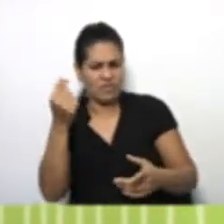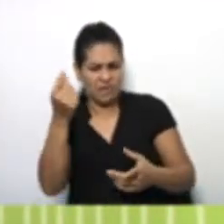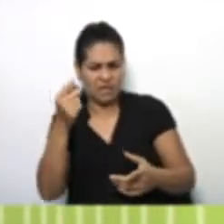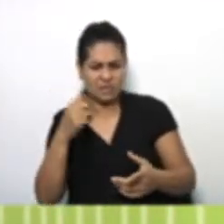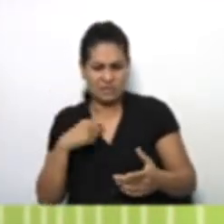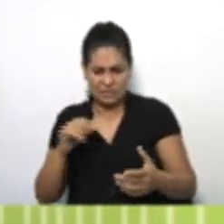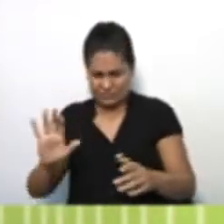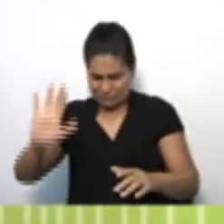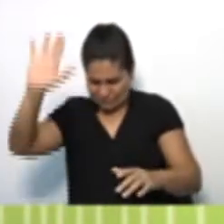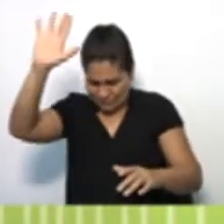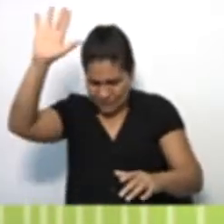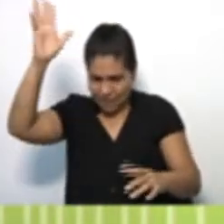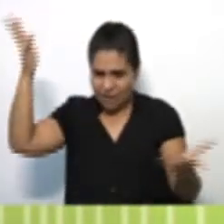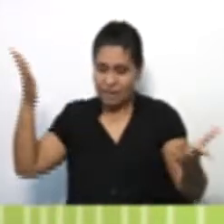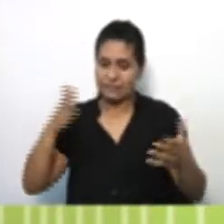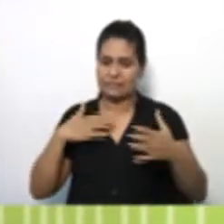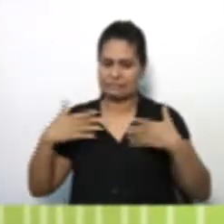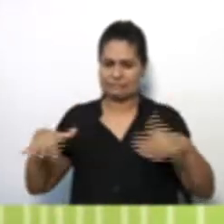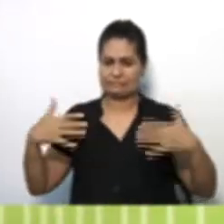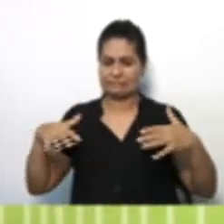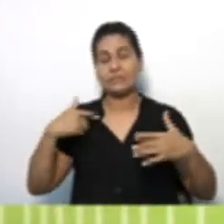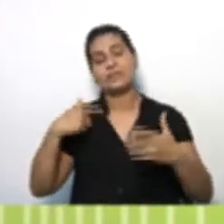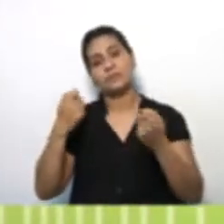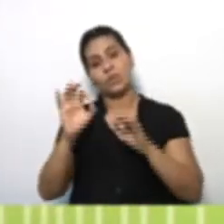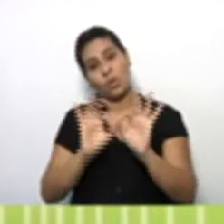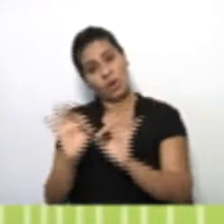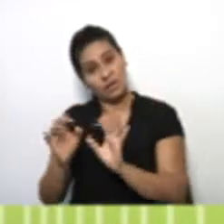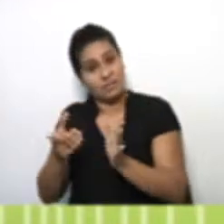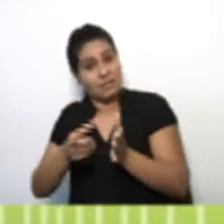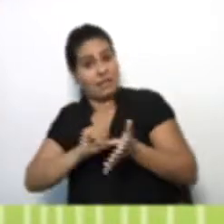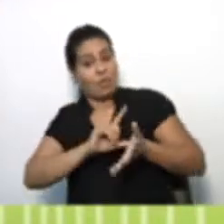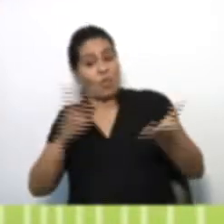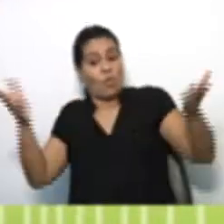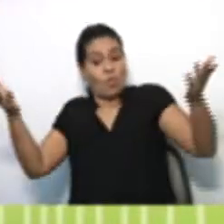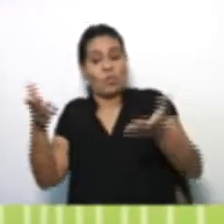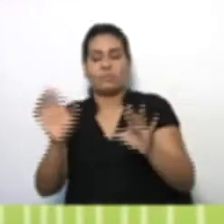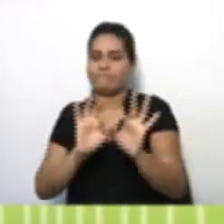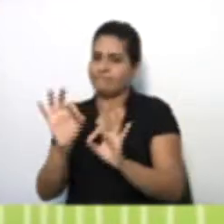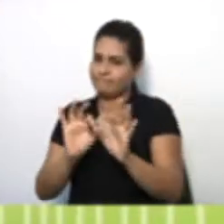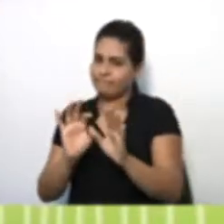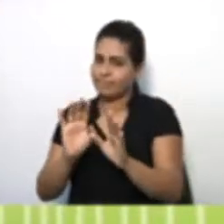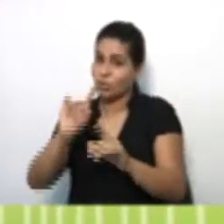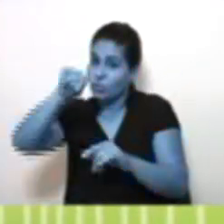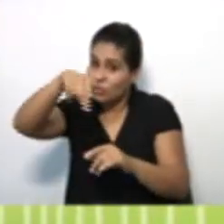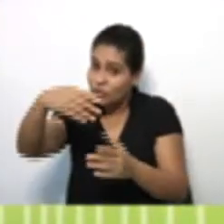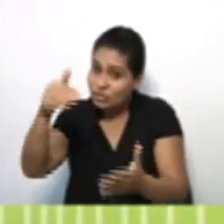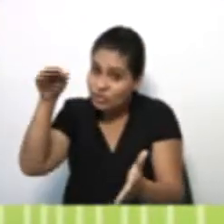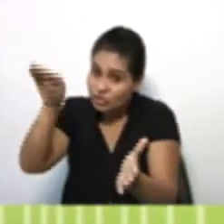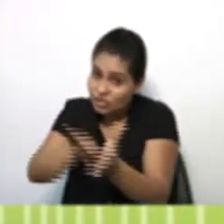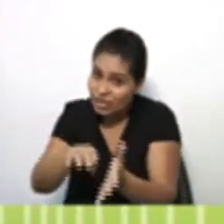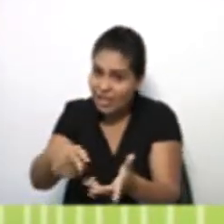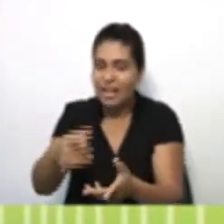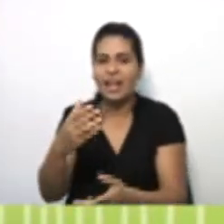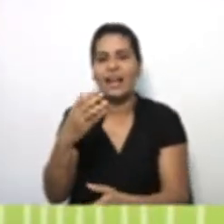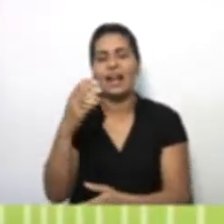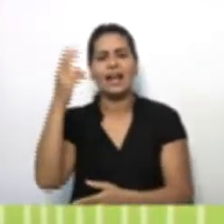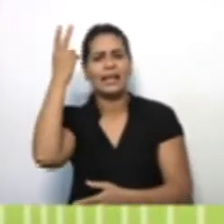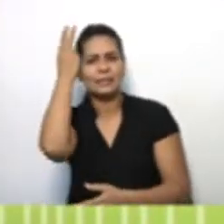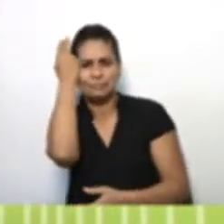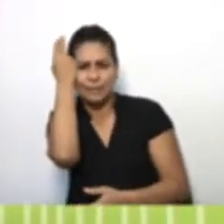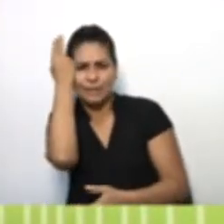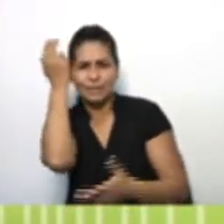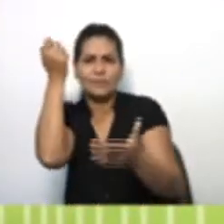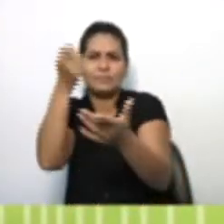preço lá no mercado, era muito caro. Então eu preciso me programar para comprar aquele ovo da Páscoa de uma forma que o quê? Que eu vá conseguir pagar